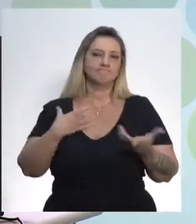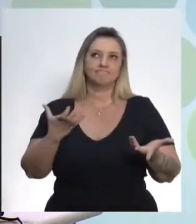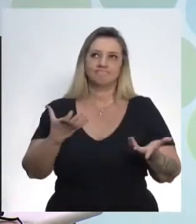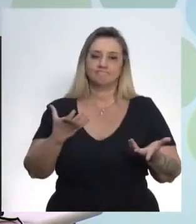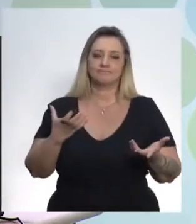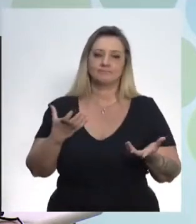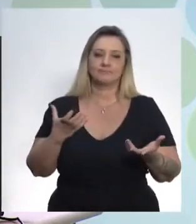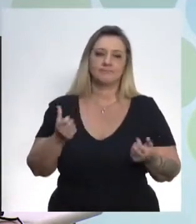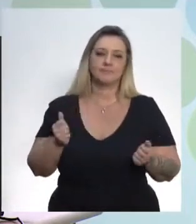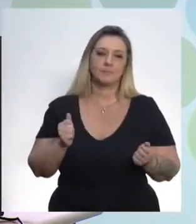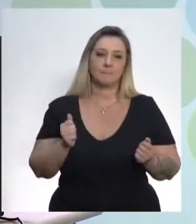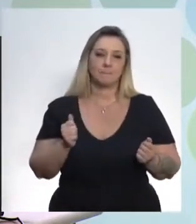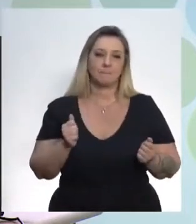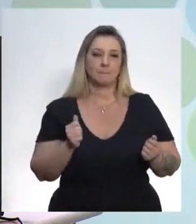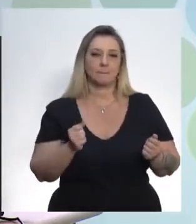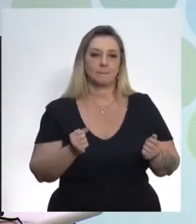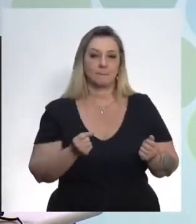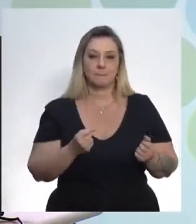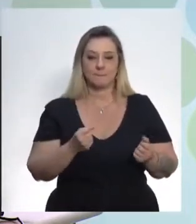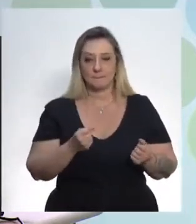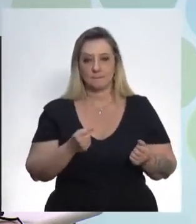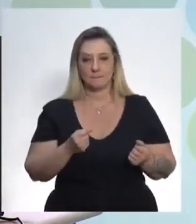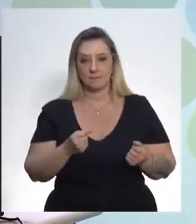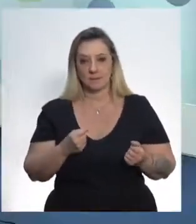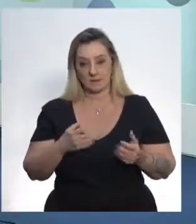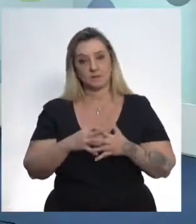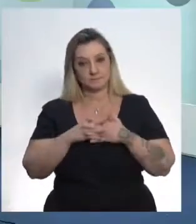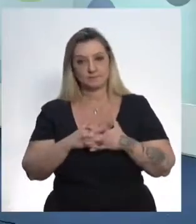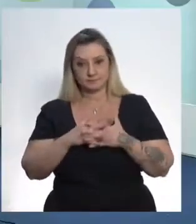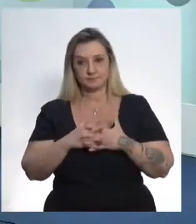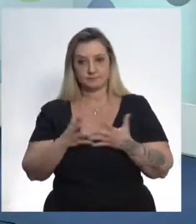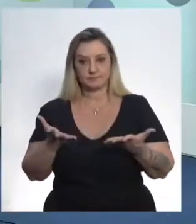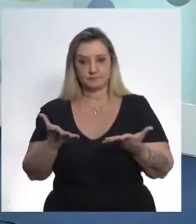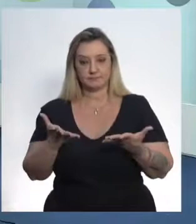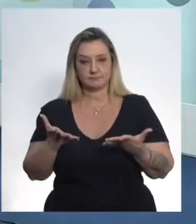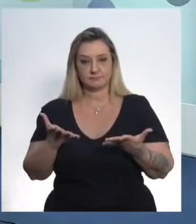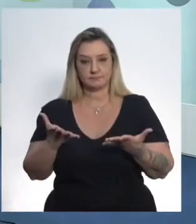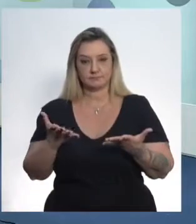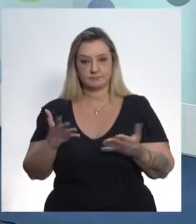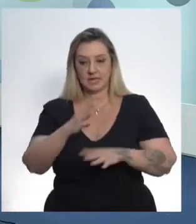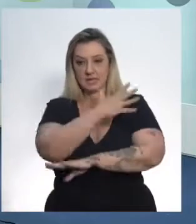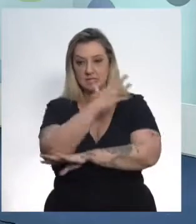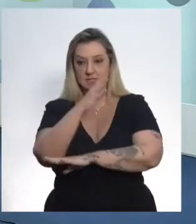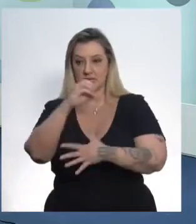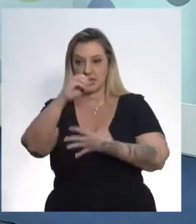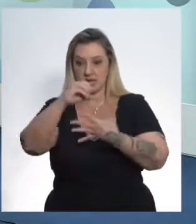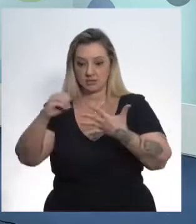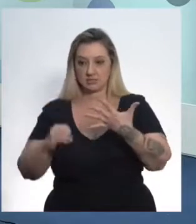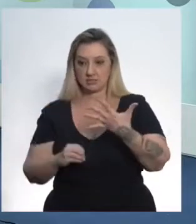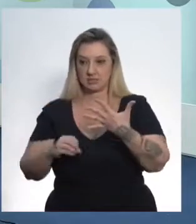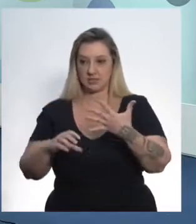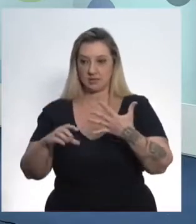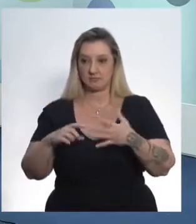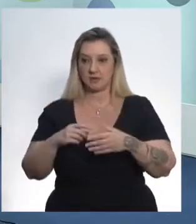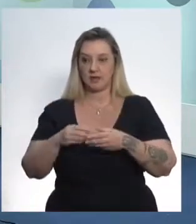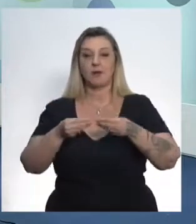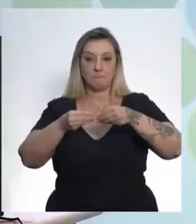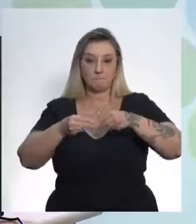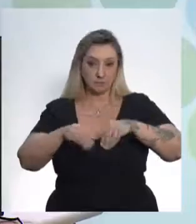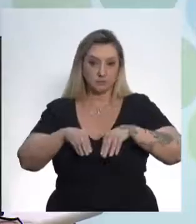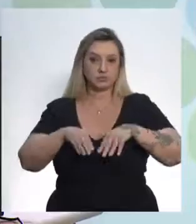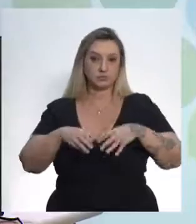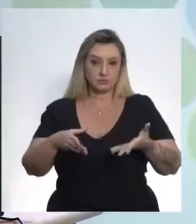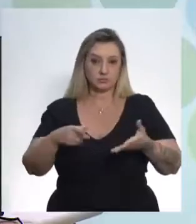forma, muitas vezes, que compromete, né, esses ecossistemas e a questão